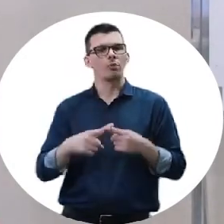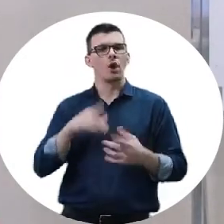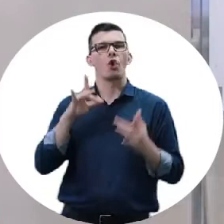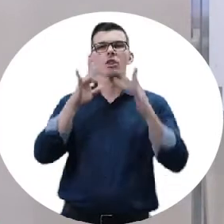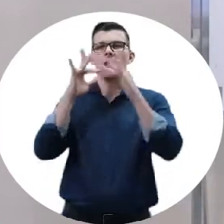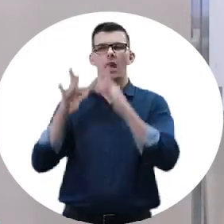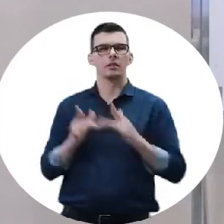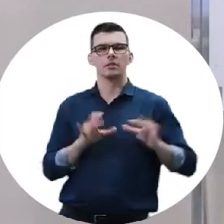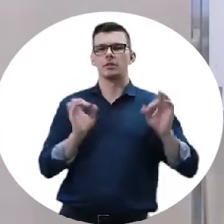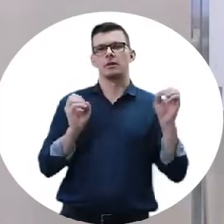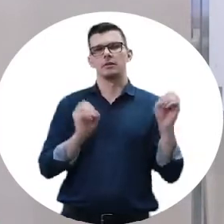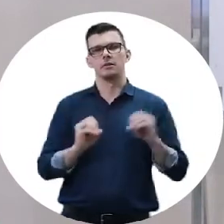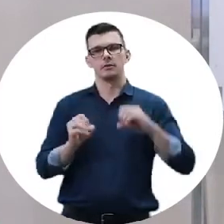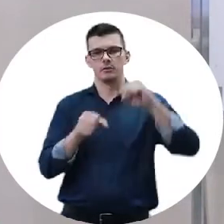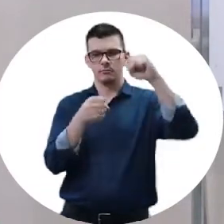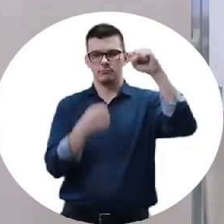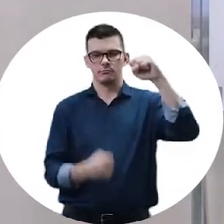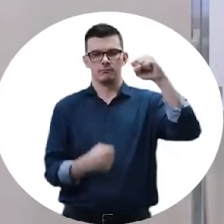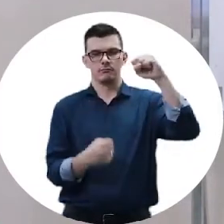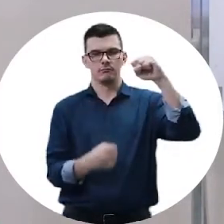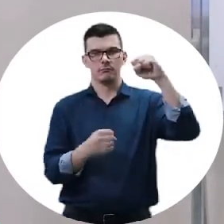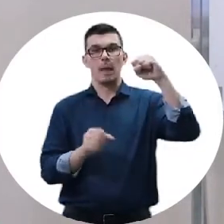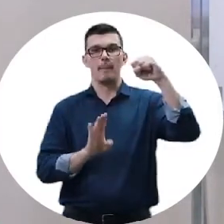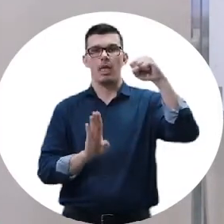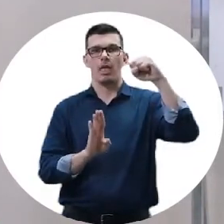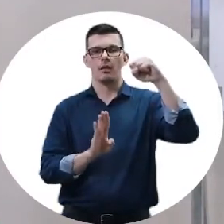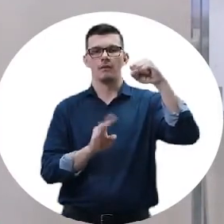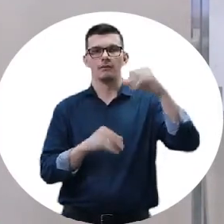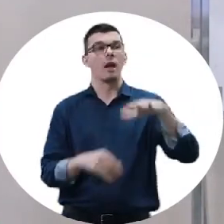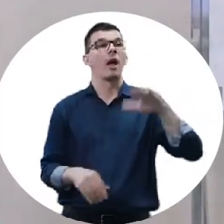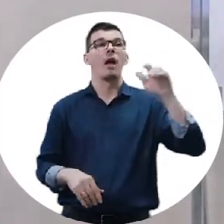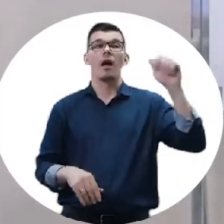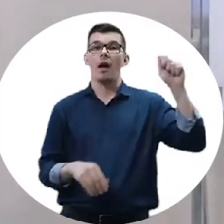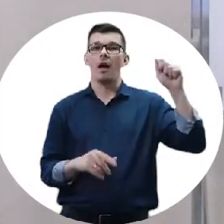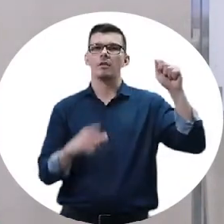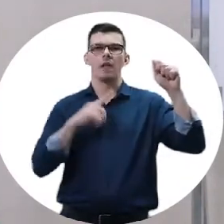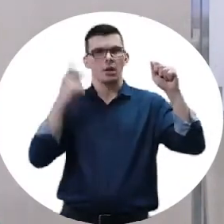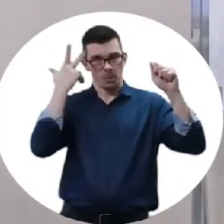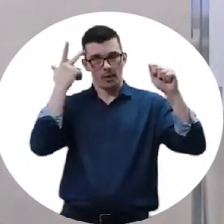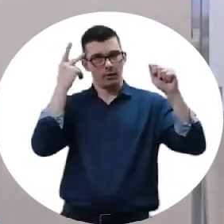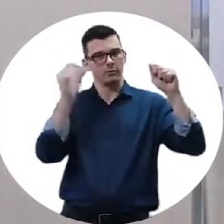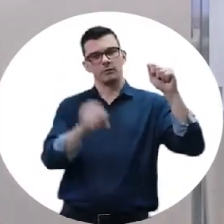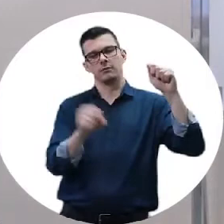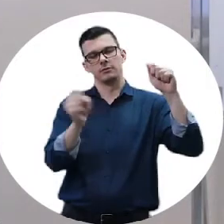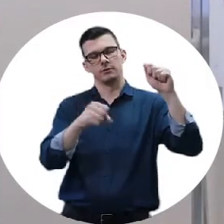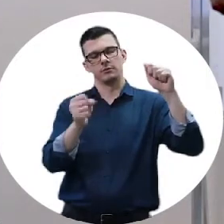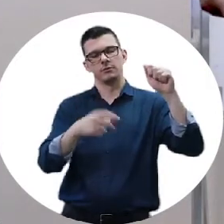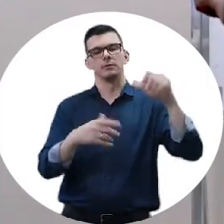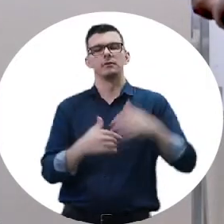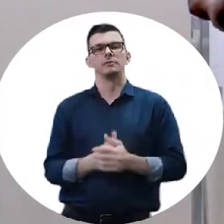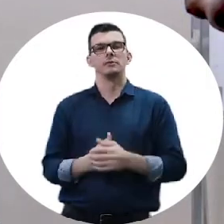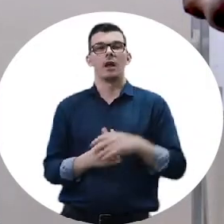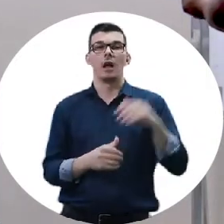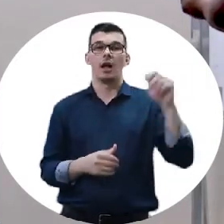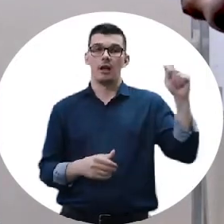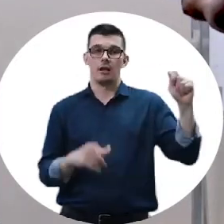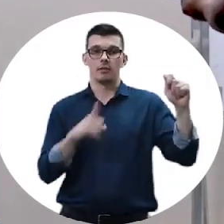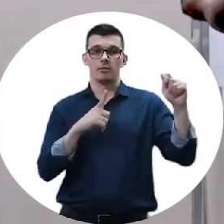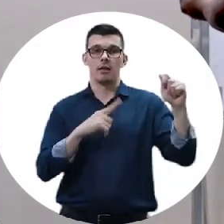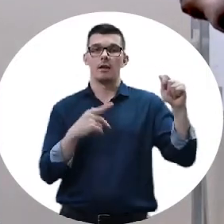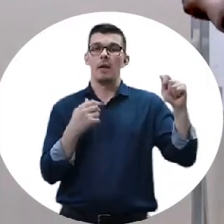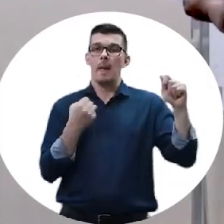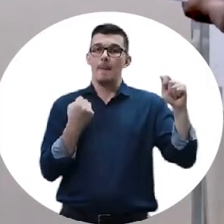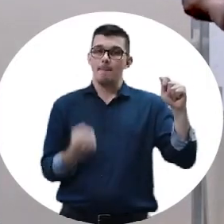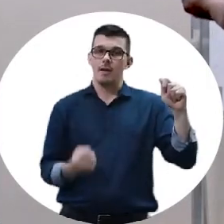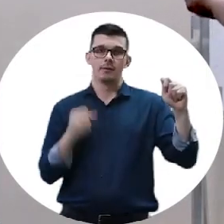nada, está pendurado. Esse bloco A tem normal? Tem. O bloco A tem normal. Então, no bloco A, eu tenho peso de